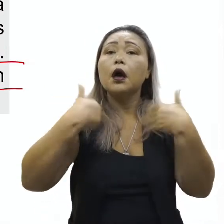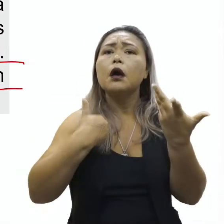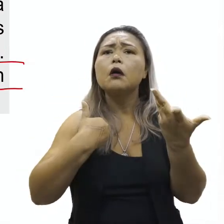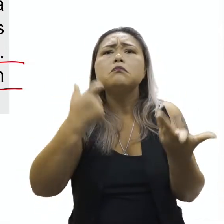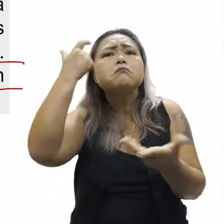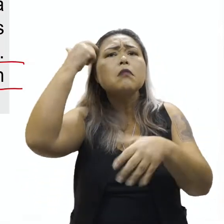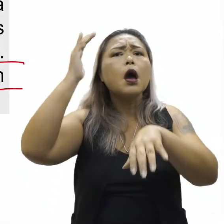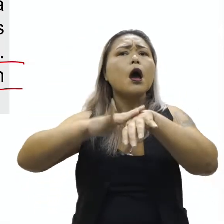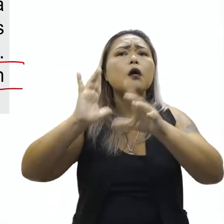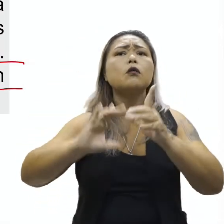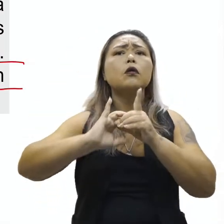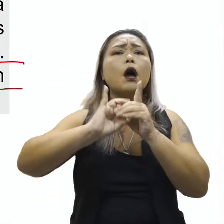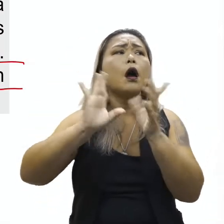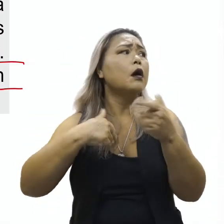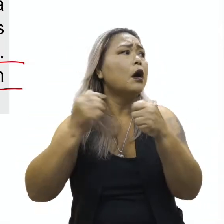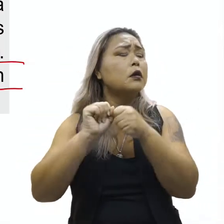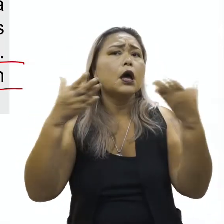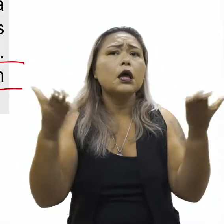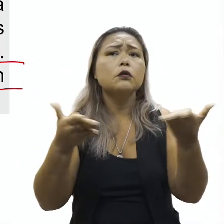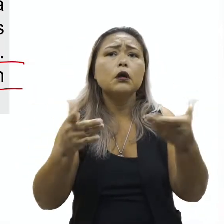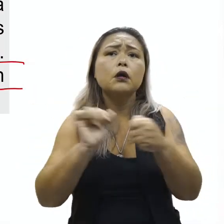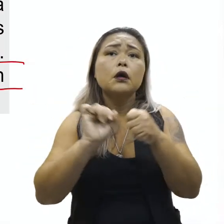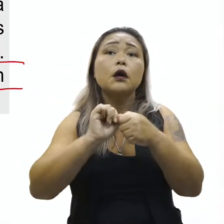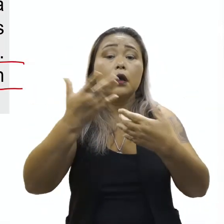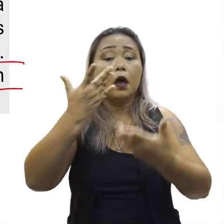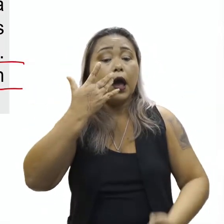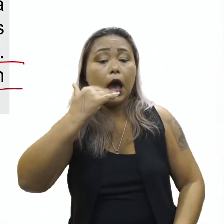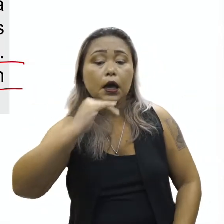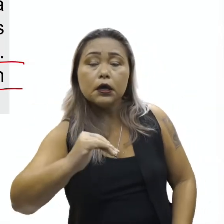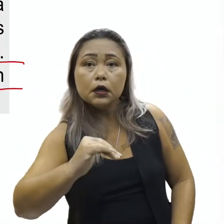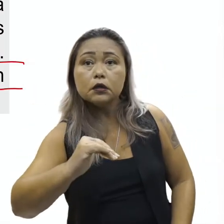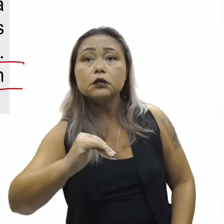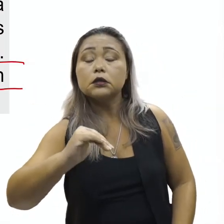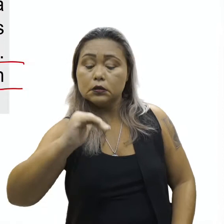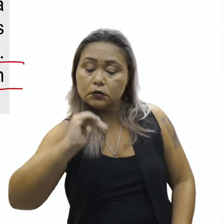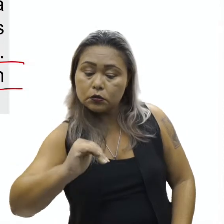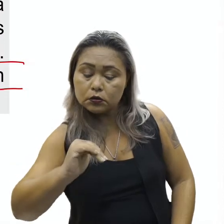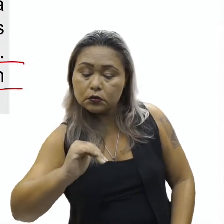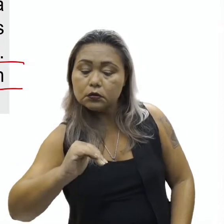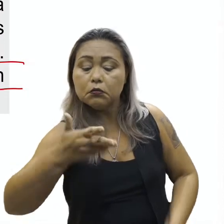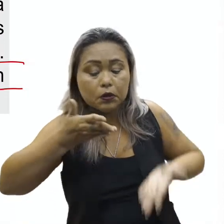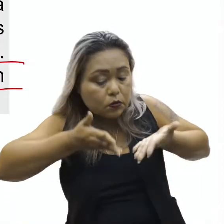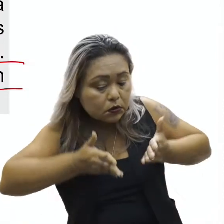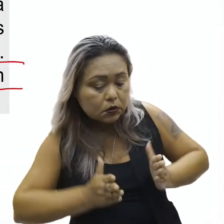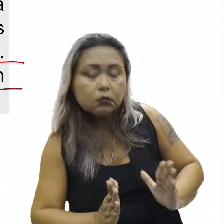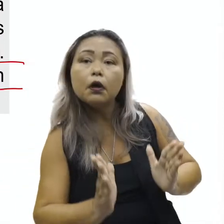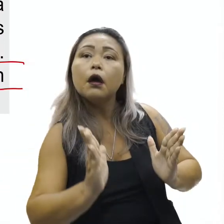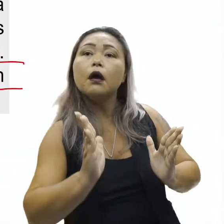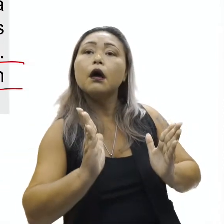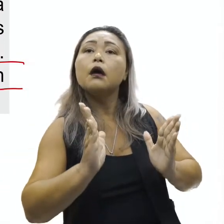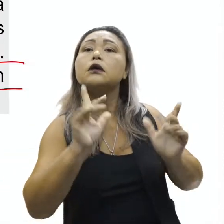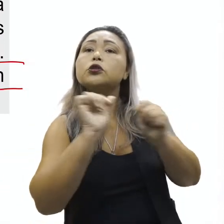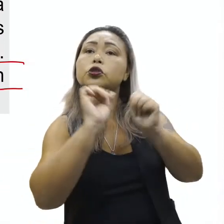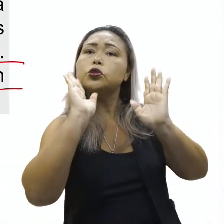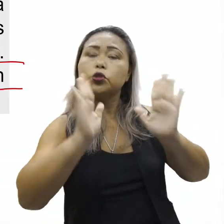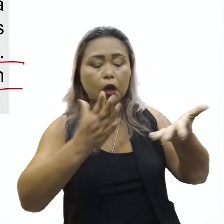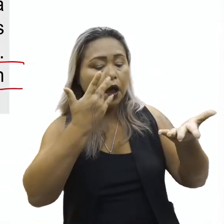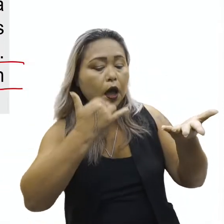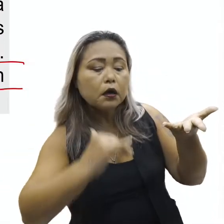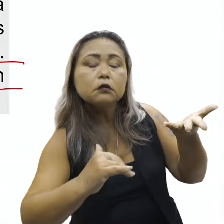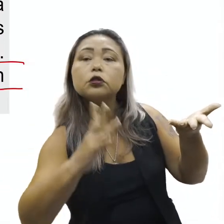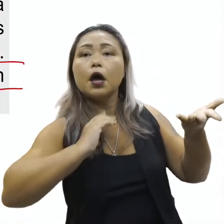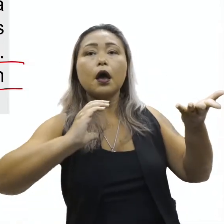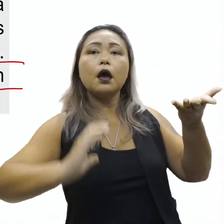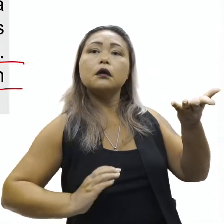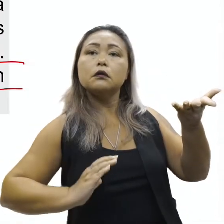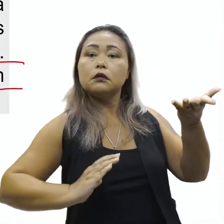de democracia da atualidade, as crianças, a partir do momento do seu nascimento, elas já são consideradas cidadãs